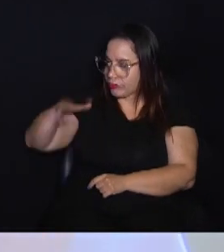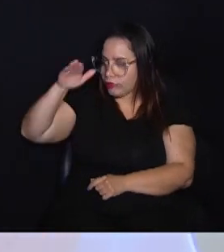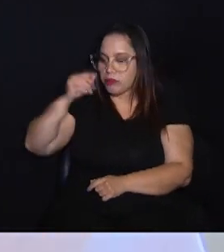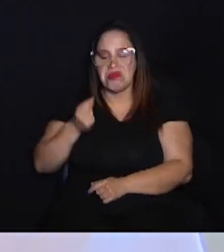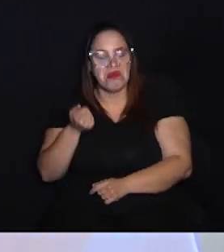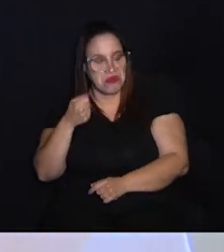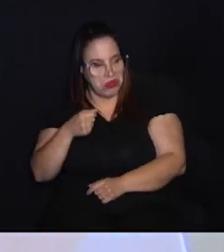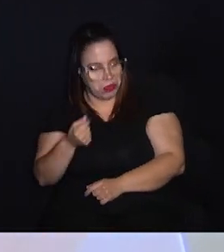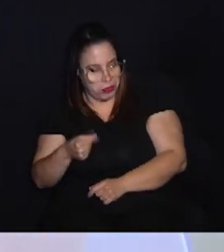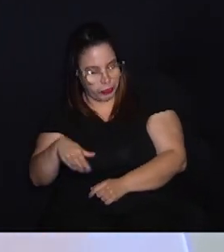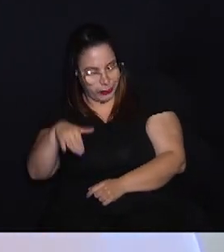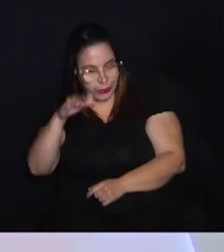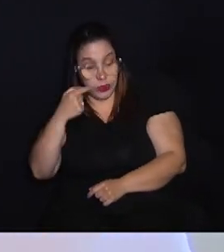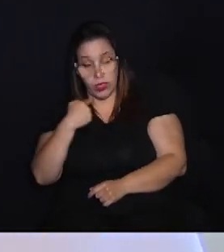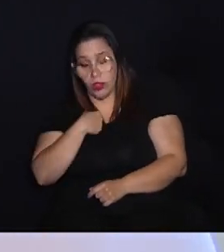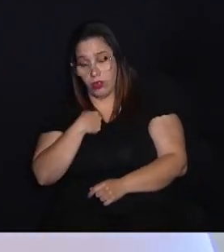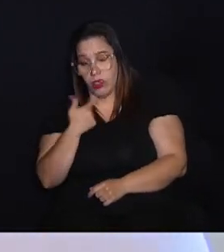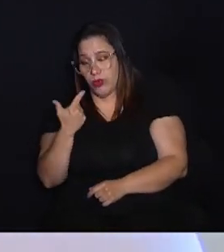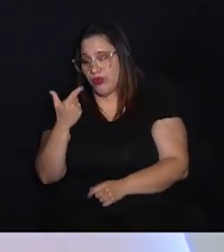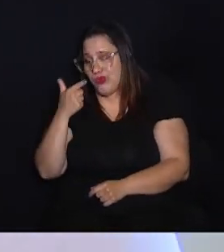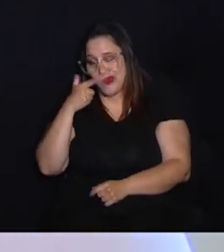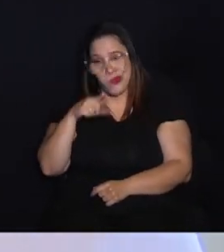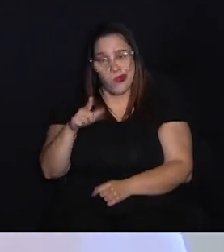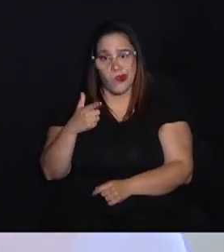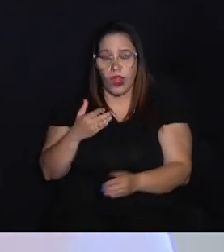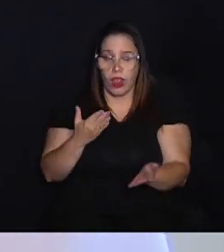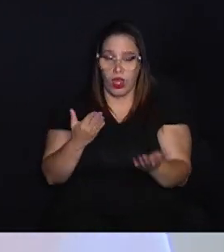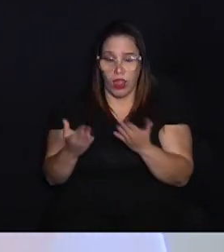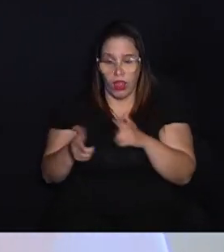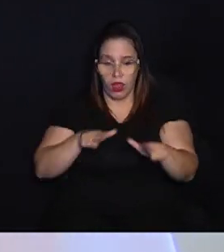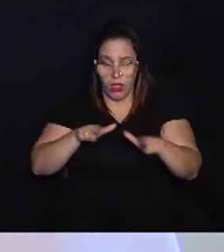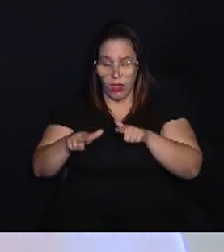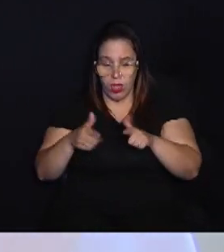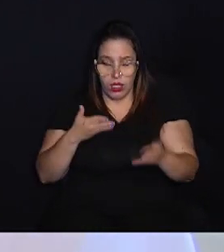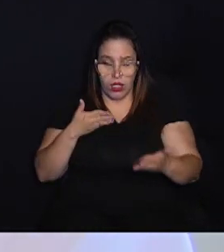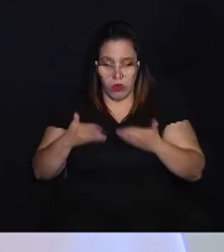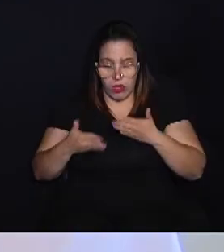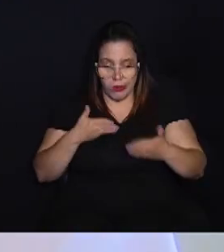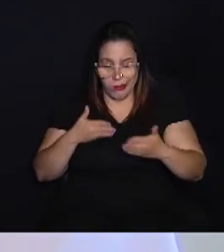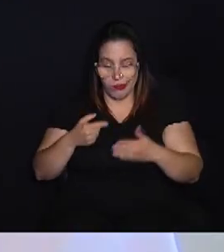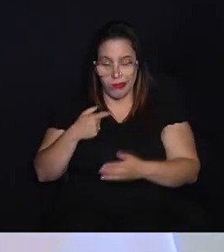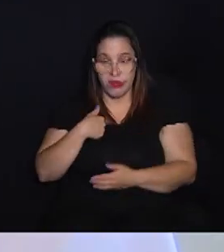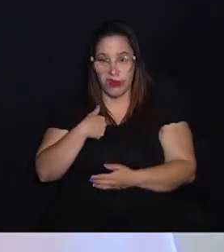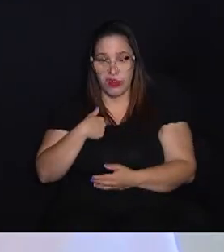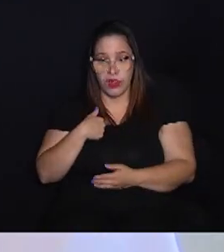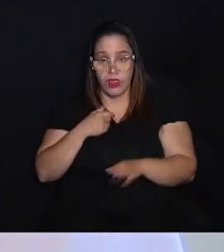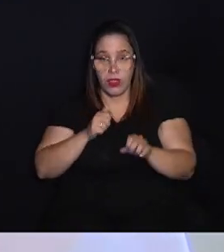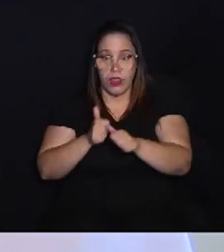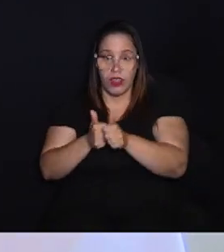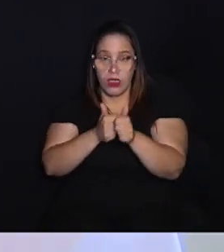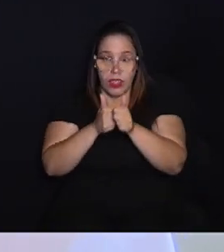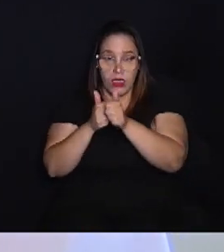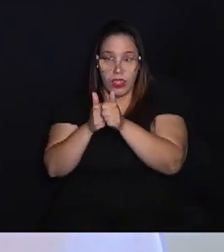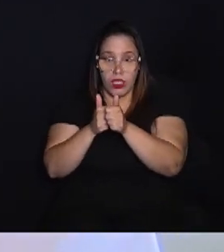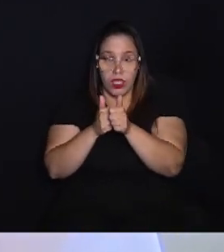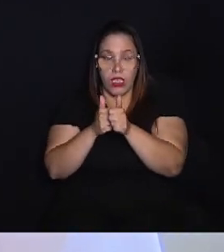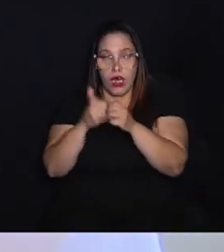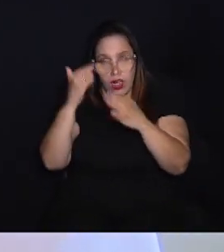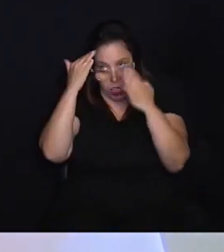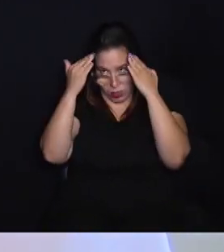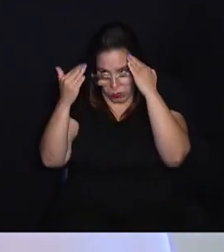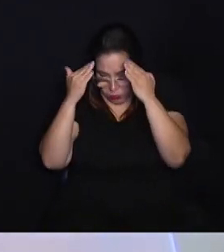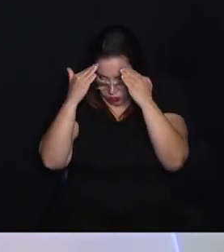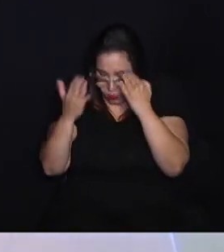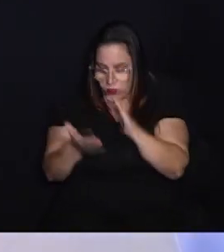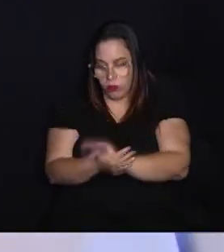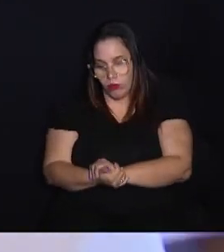renda. Ainda mais eu que não consigo conciliar trabalho por causa do meu filho, que eu tenho que acompanhar ele nas terapias, então